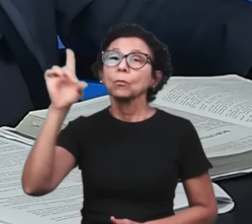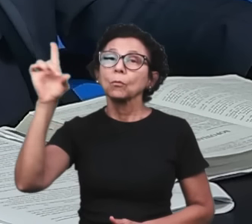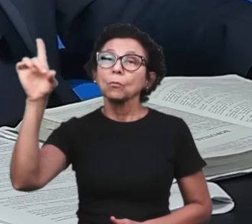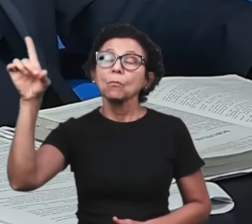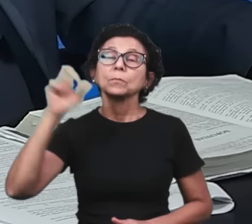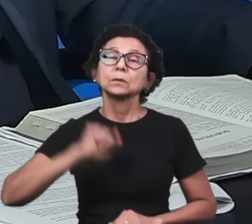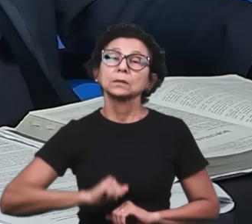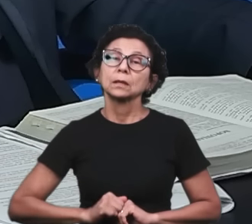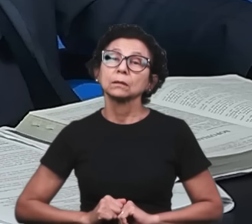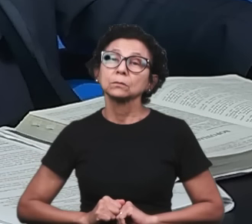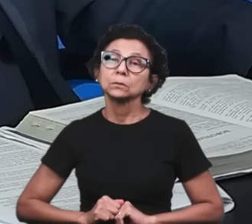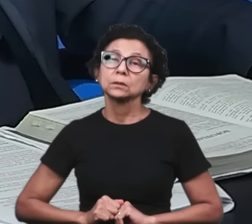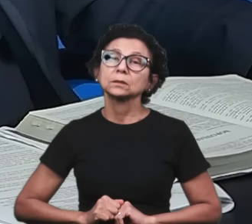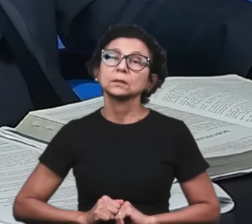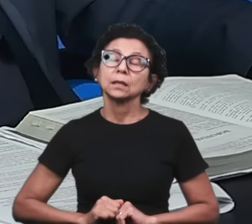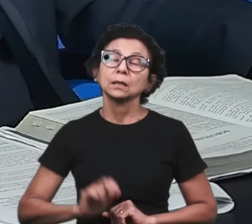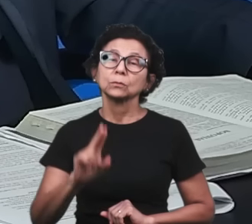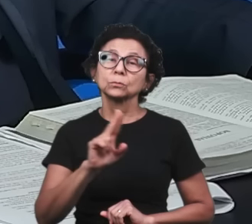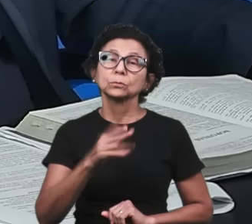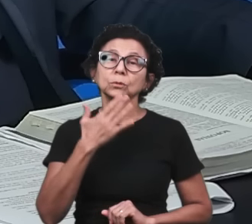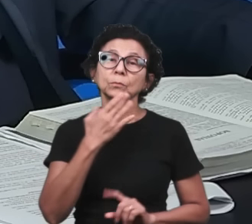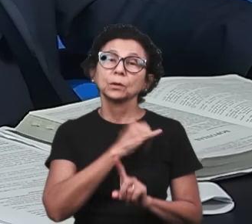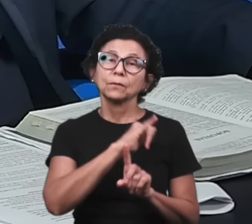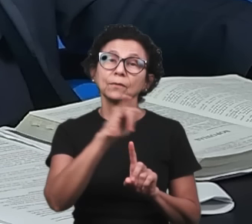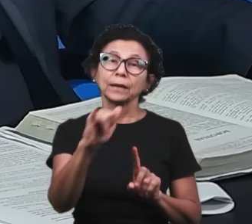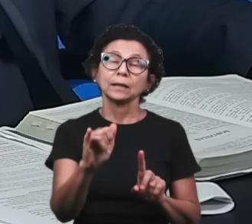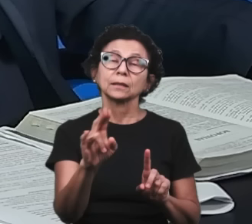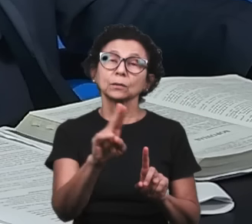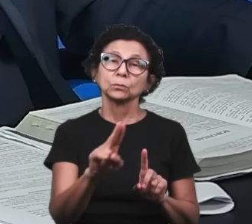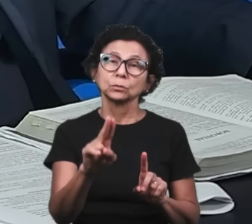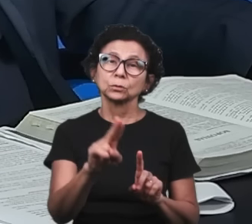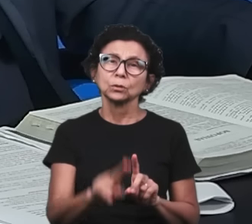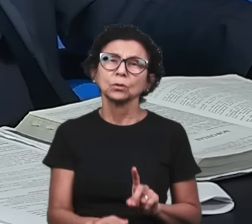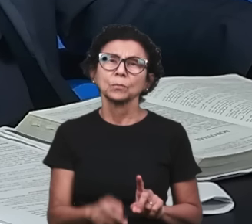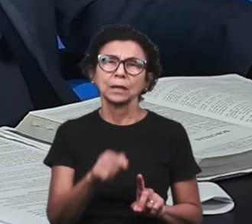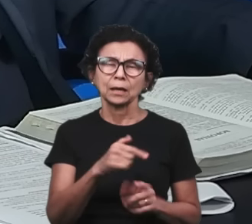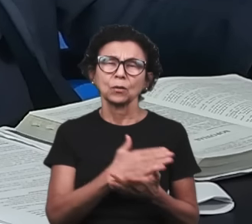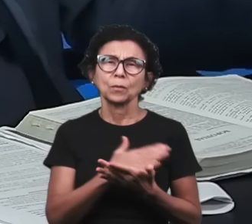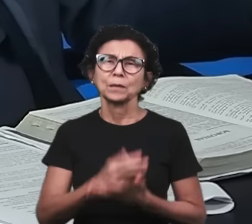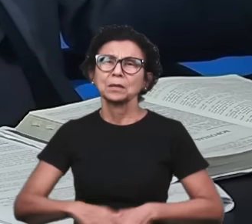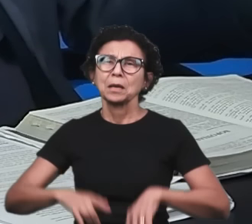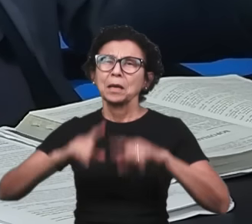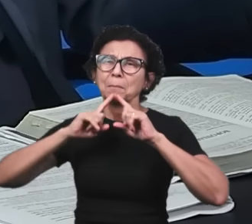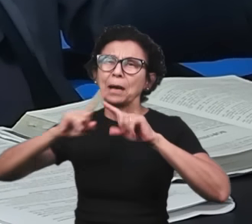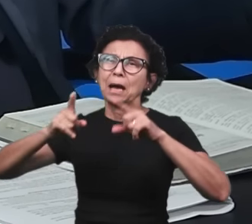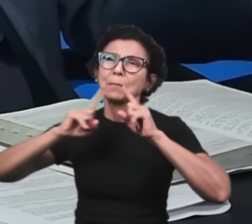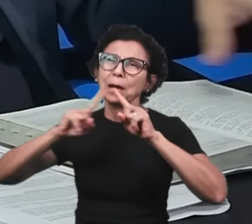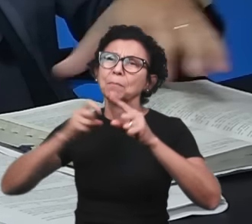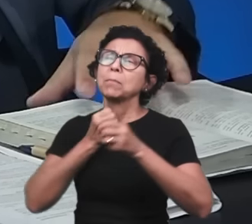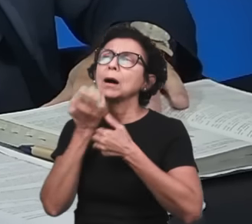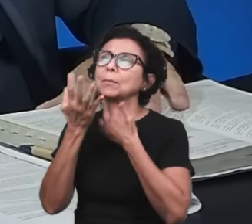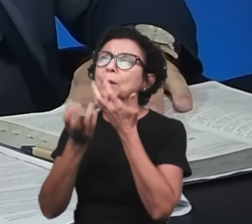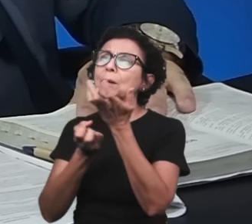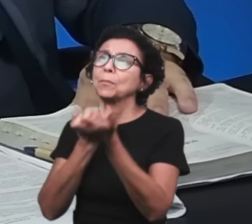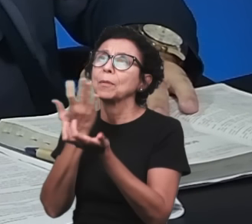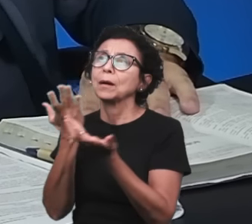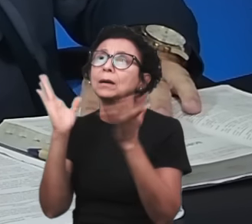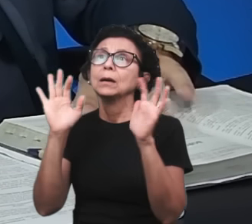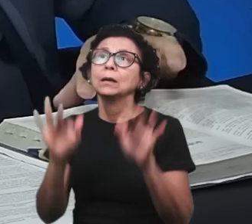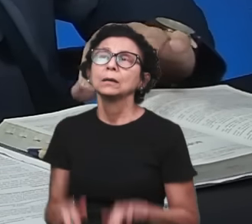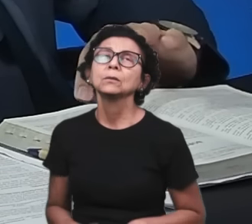de Abacuque, que ele começou com lamento, com desabafo, inquietado, e terminou glorificando o Senhor,